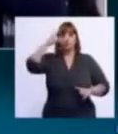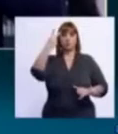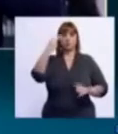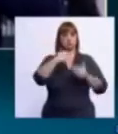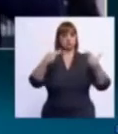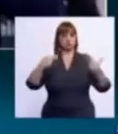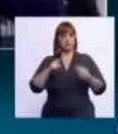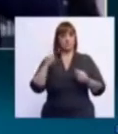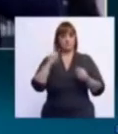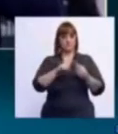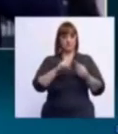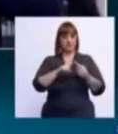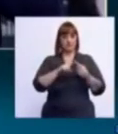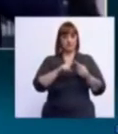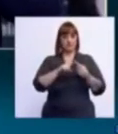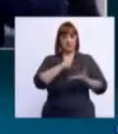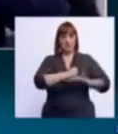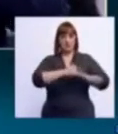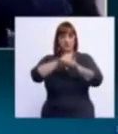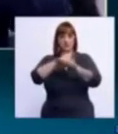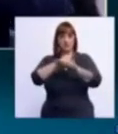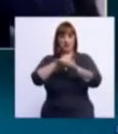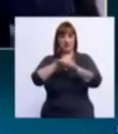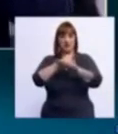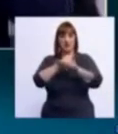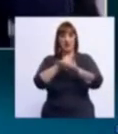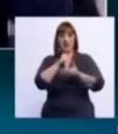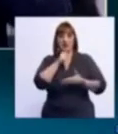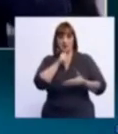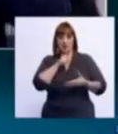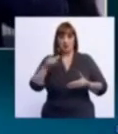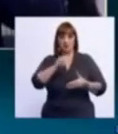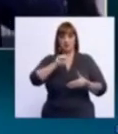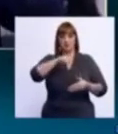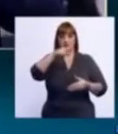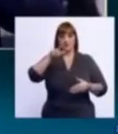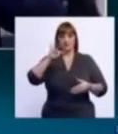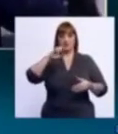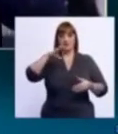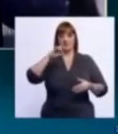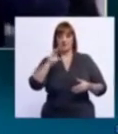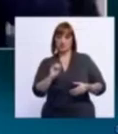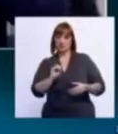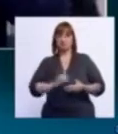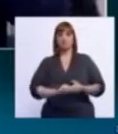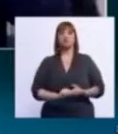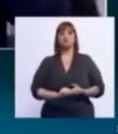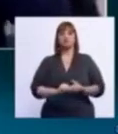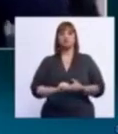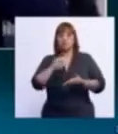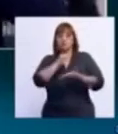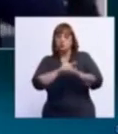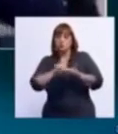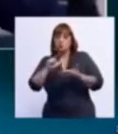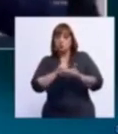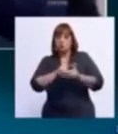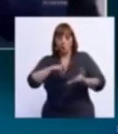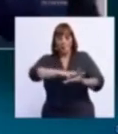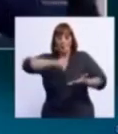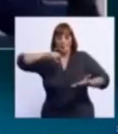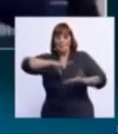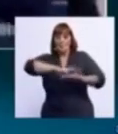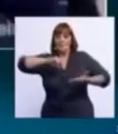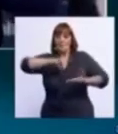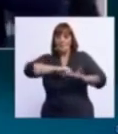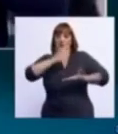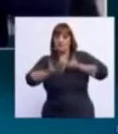2 coisas. Primeiro, vamos salvar o Rio São Francisco, a revitalização do rio, dragagem,